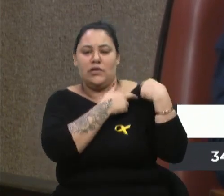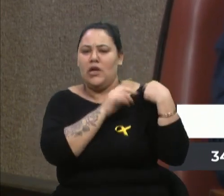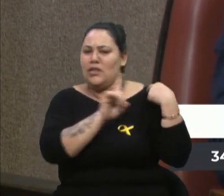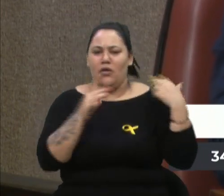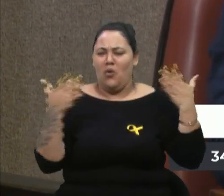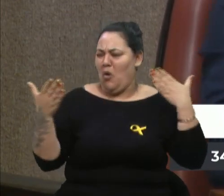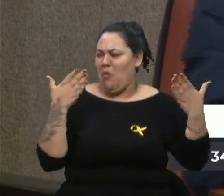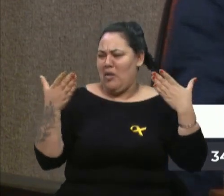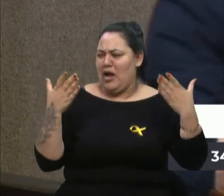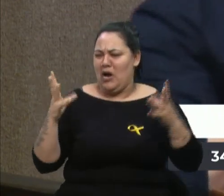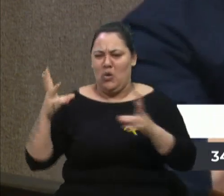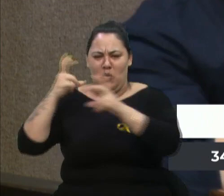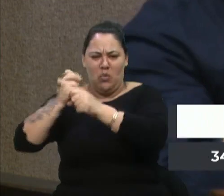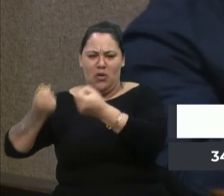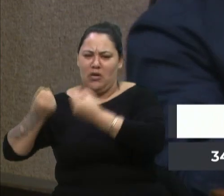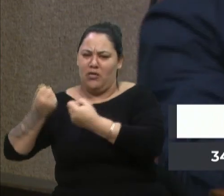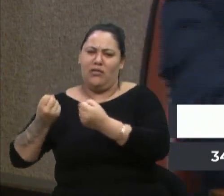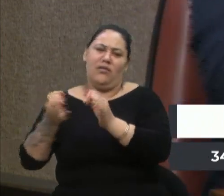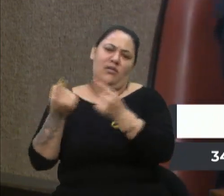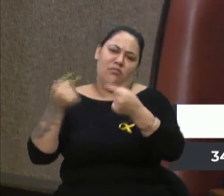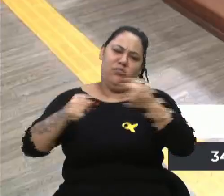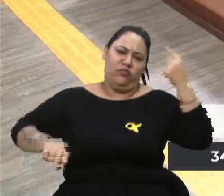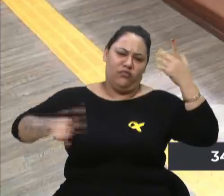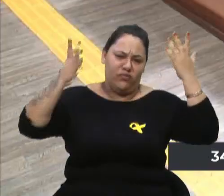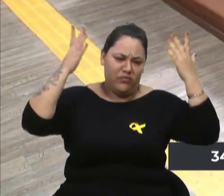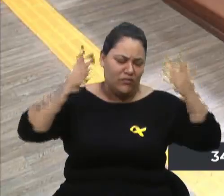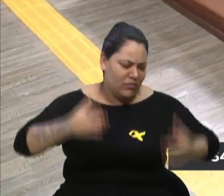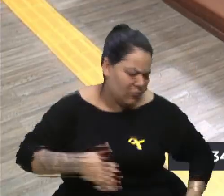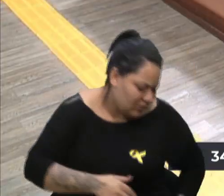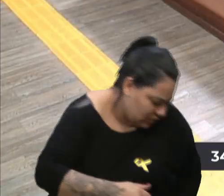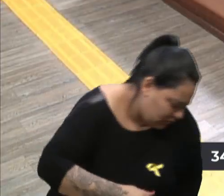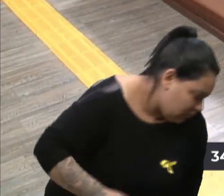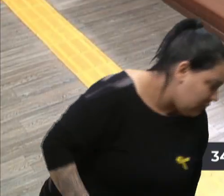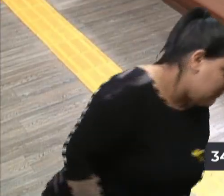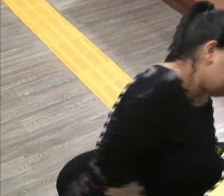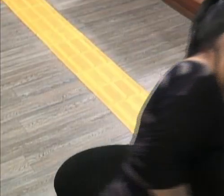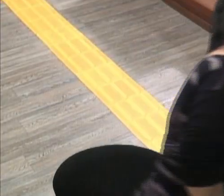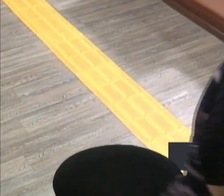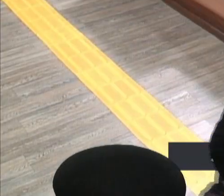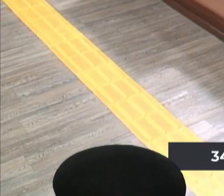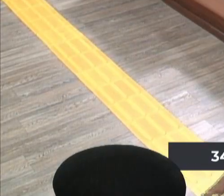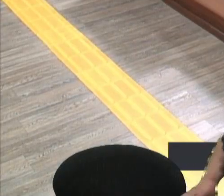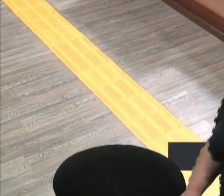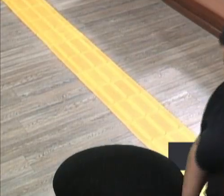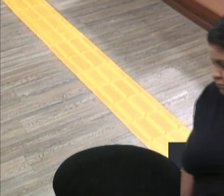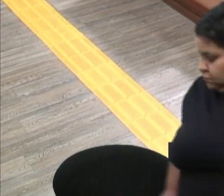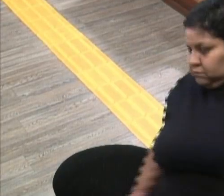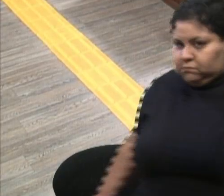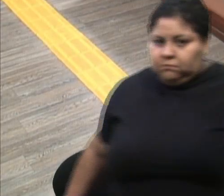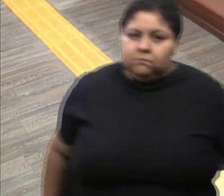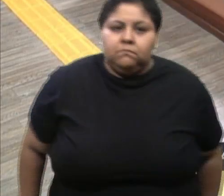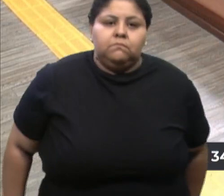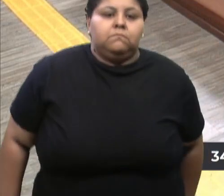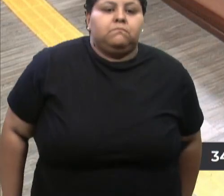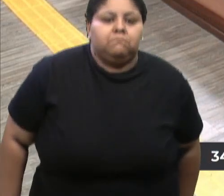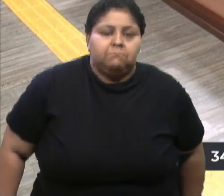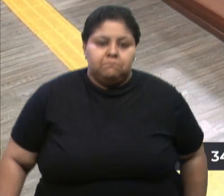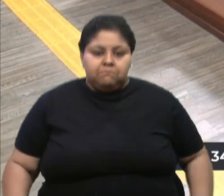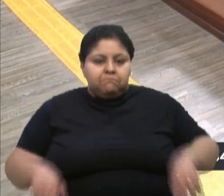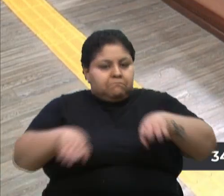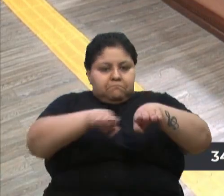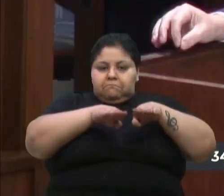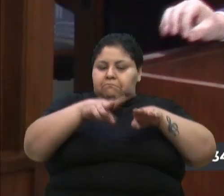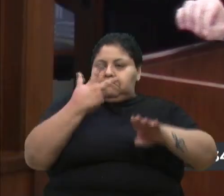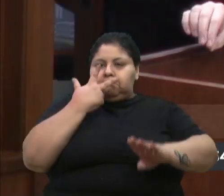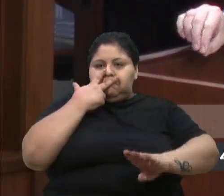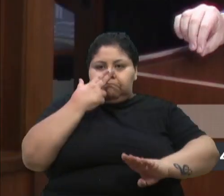com Castramóvel de forma nenhuma. Muito obrigado. Responsabilidade, vereador, todos nós temos, e não é uma questão de comparar uma matéria com a outra, é dizer que todas